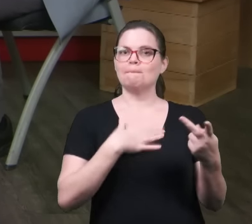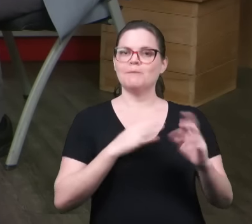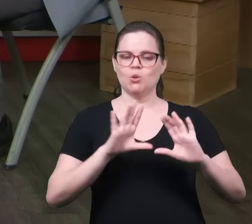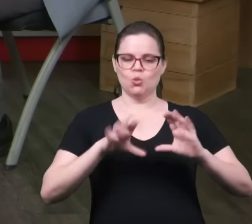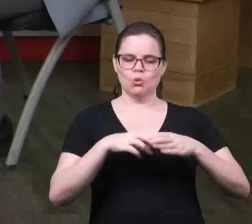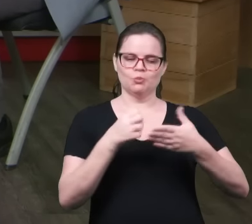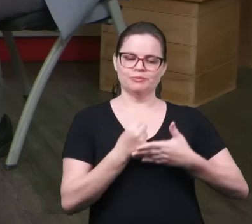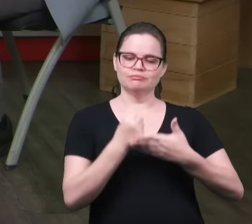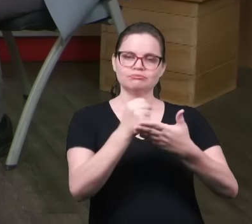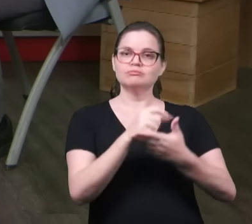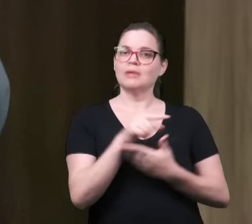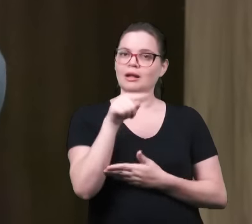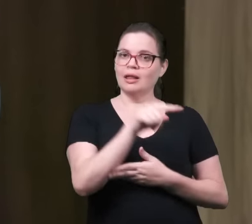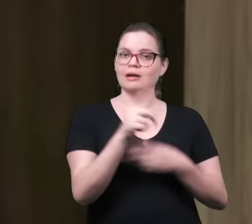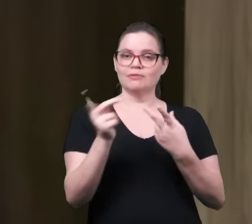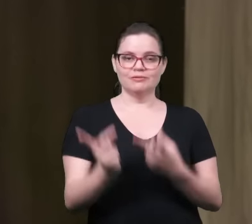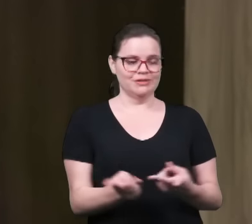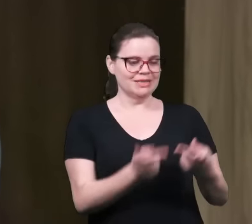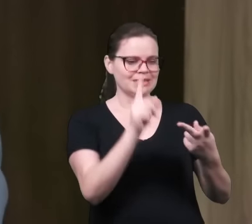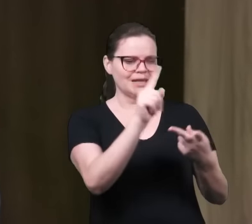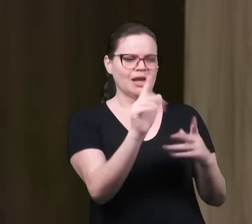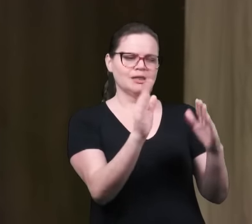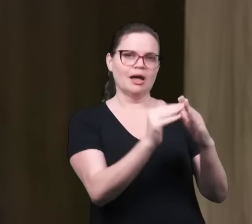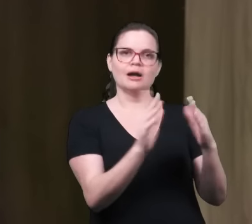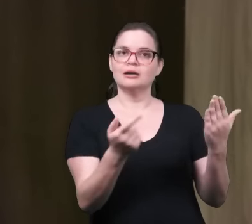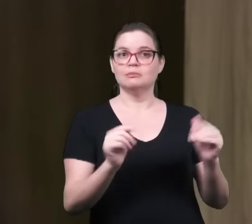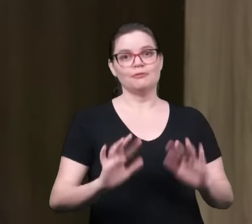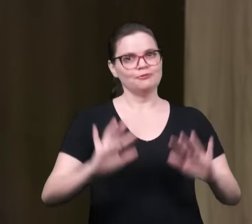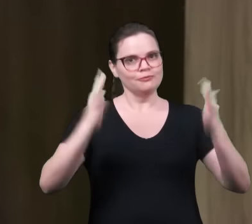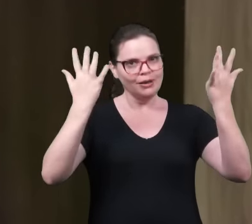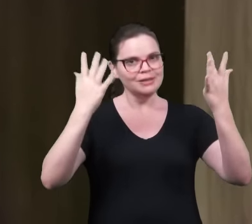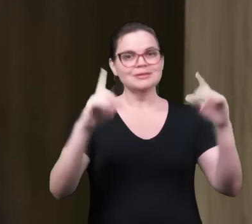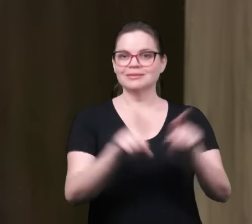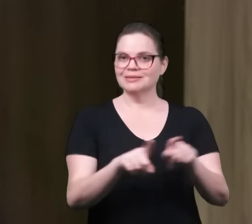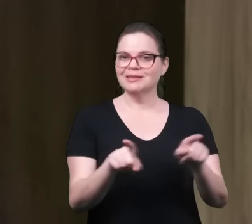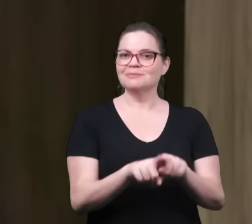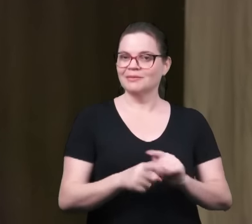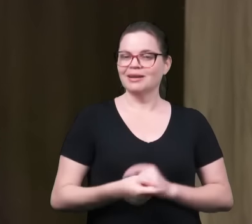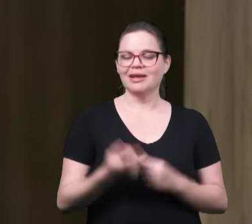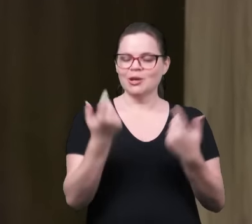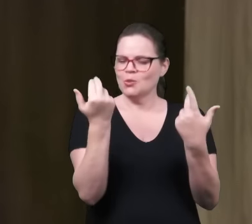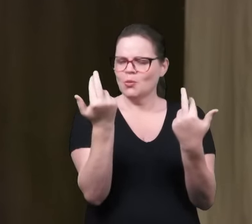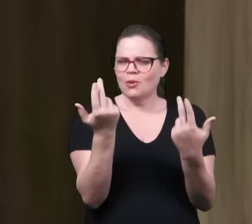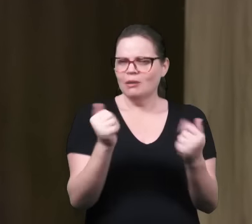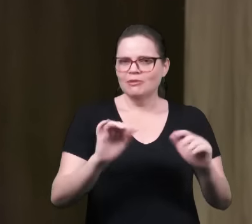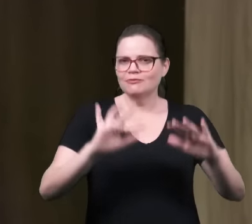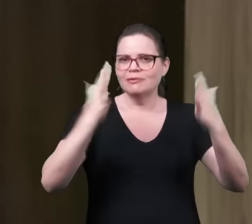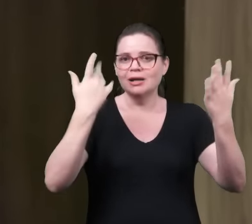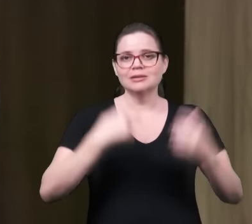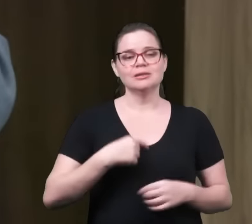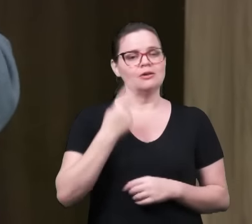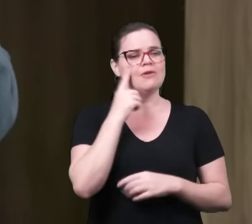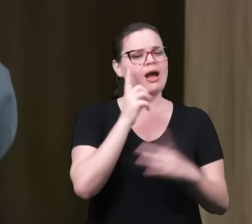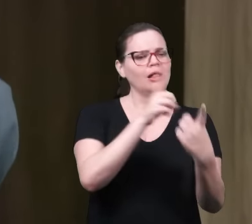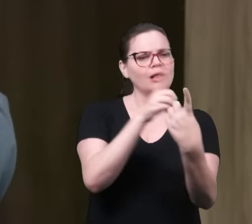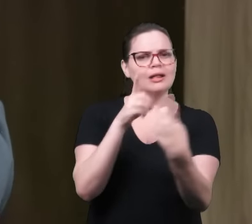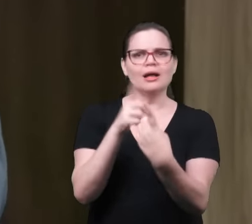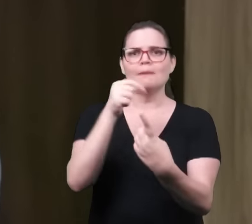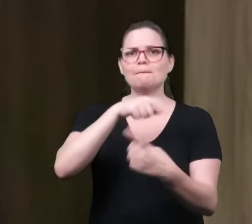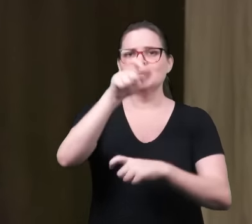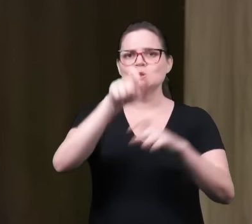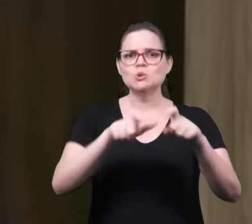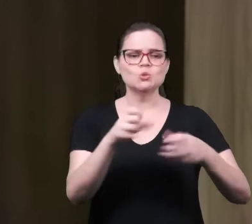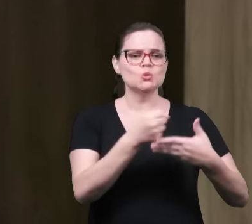de assistência vai fazer uma visita. É uma festa. Não é? Vai atender um visitante, vai orar por